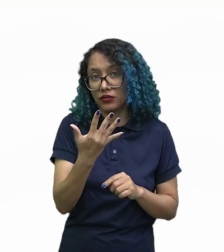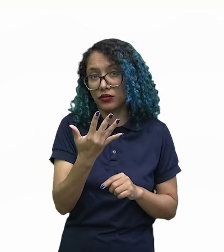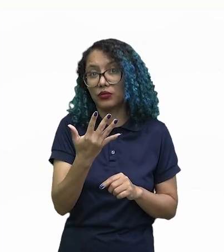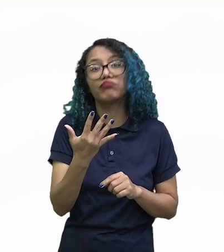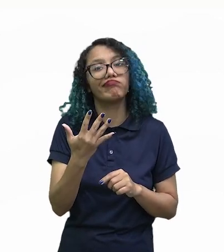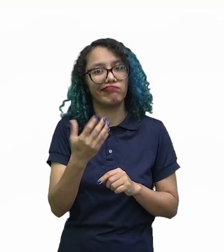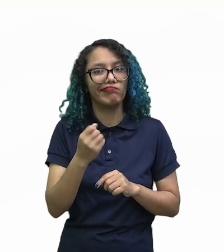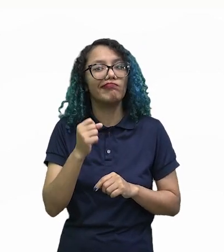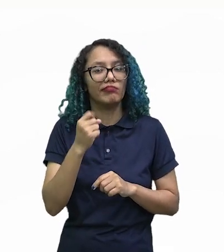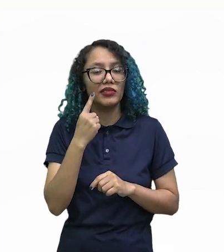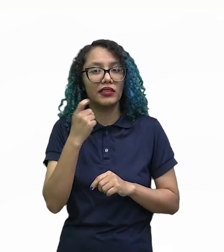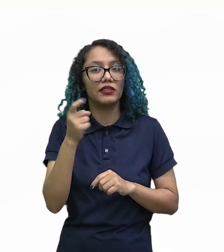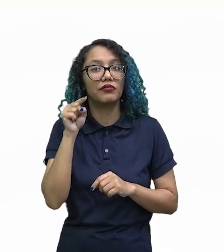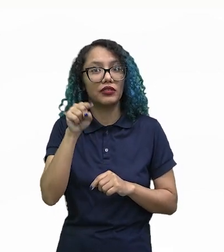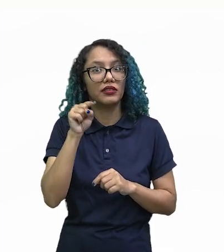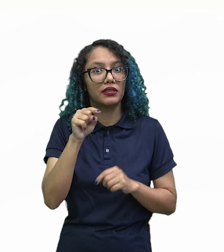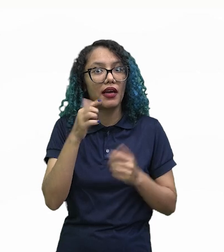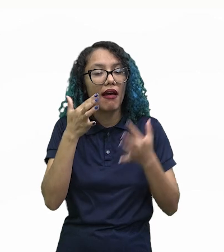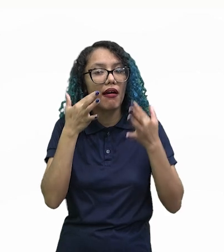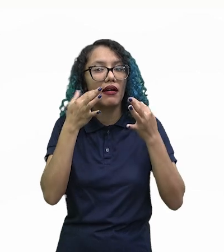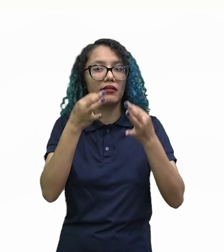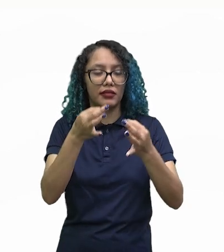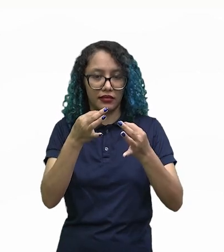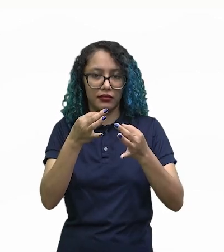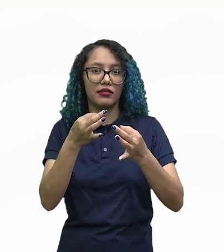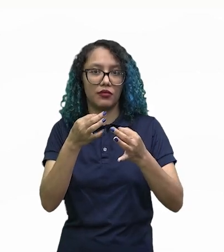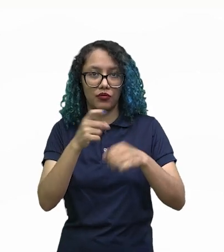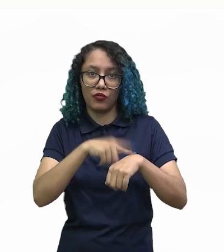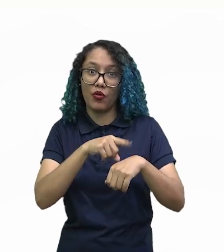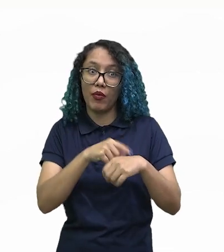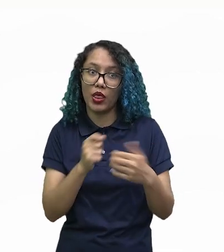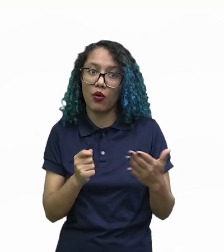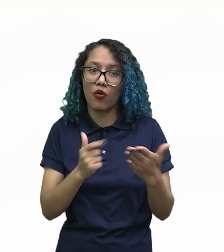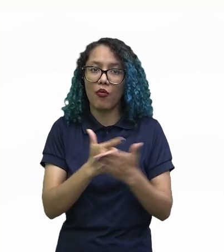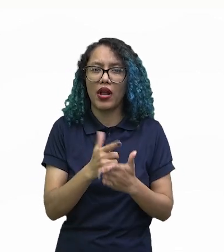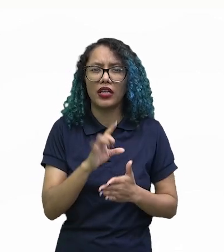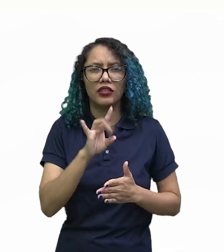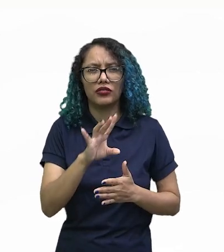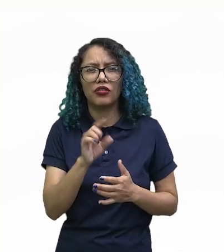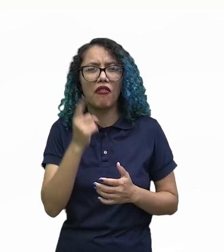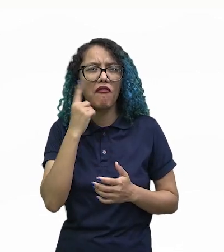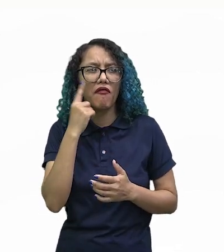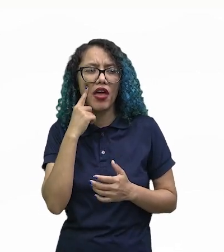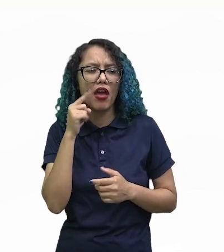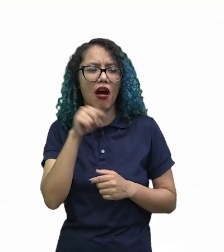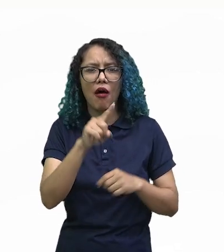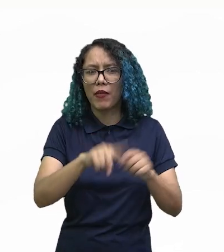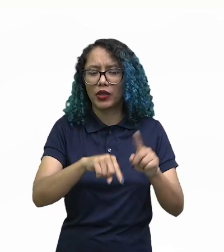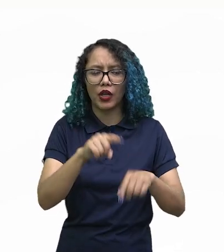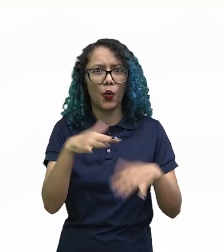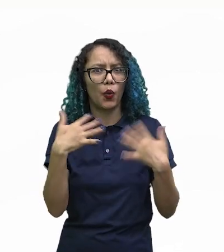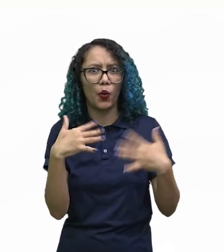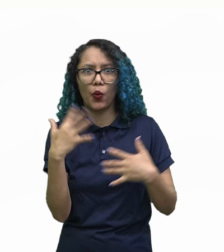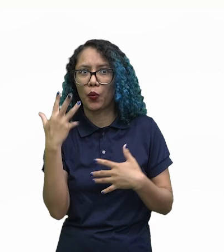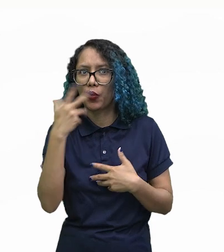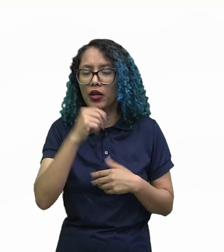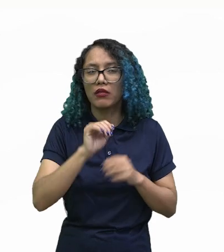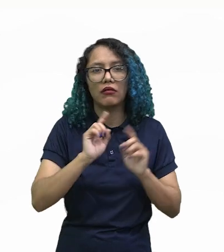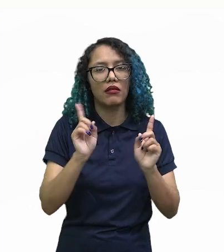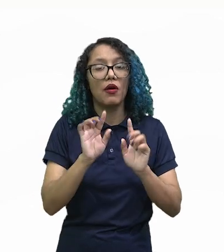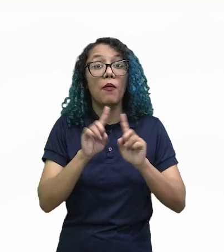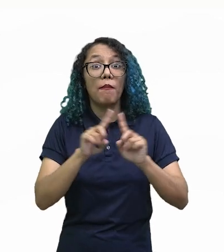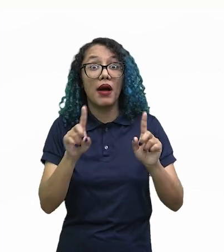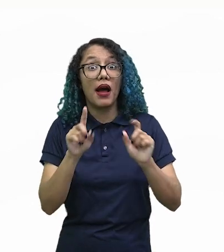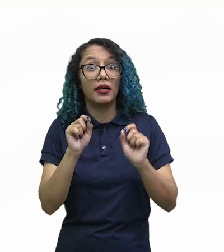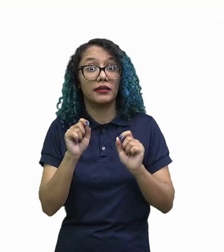muito interessante você ter essa leitura e essa calma na hora da compra. Não é só se encantar pelo objeto, pense, porque ao longo